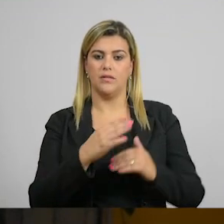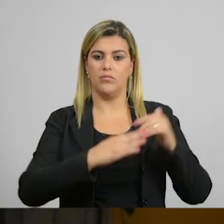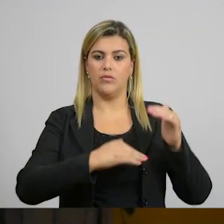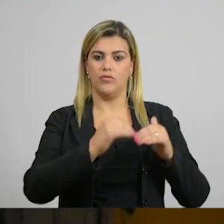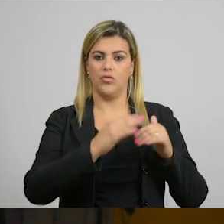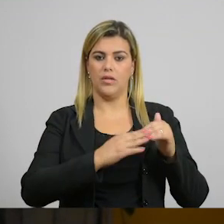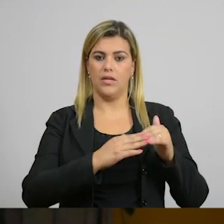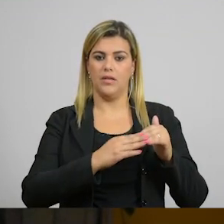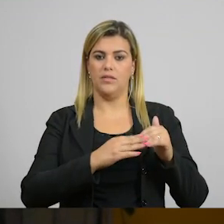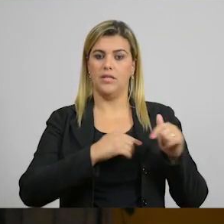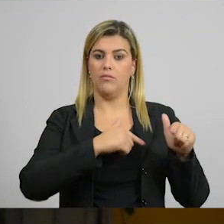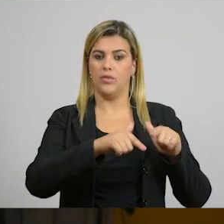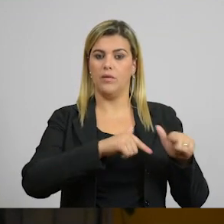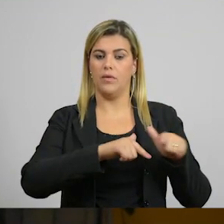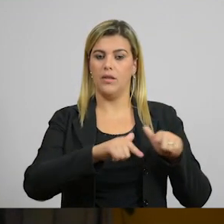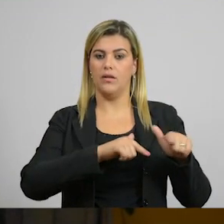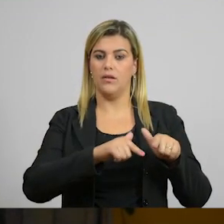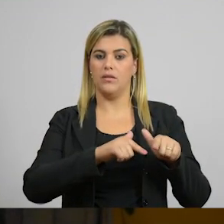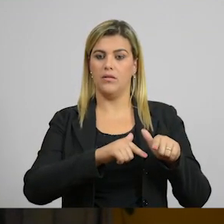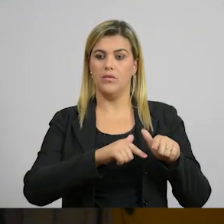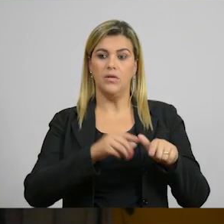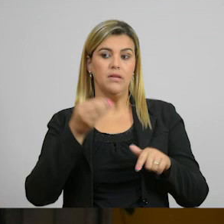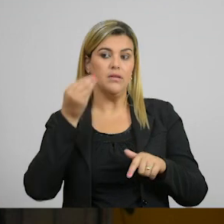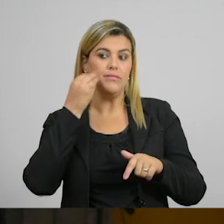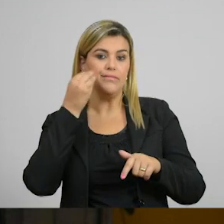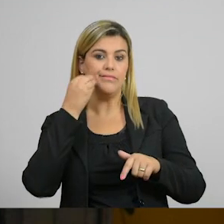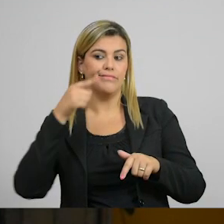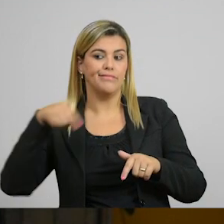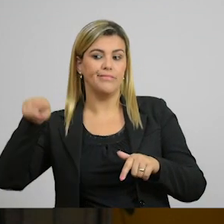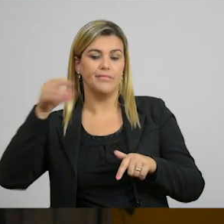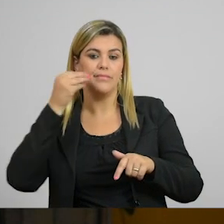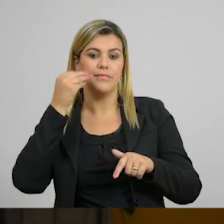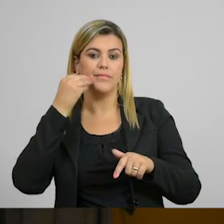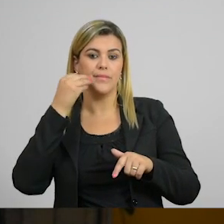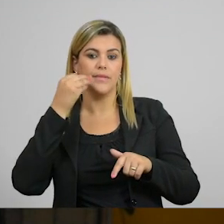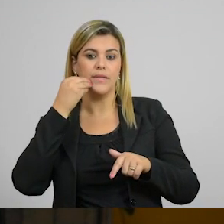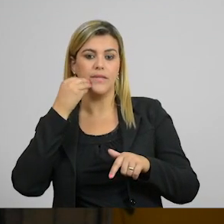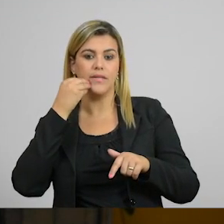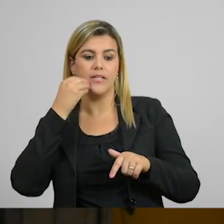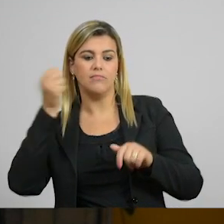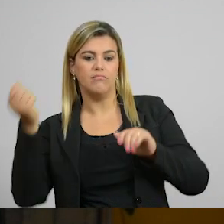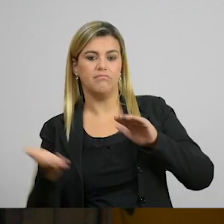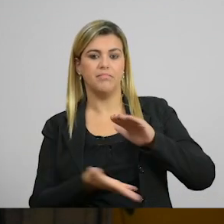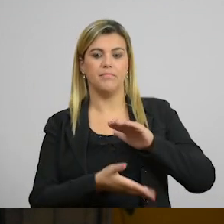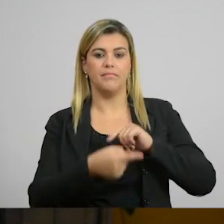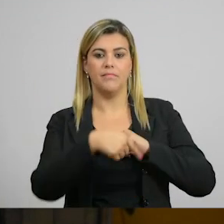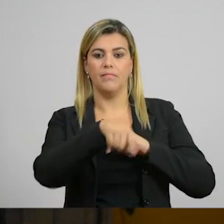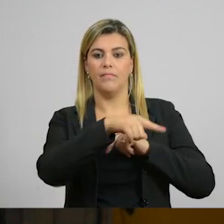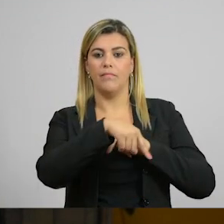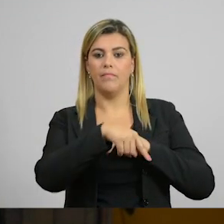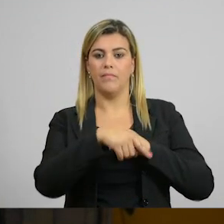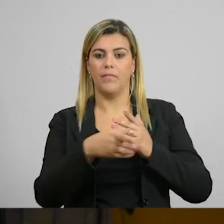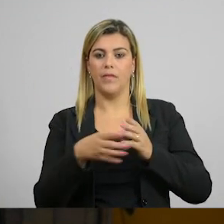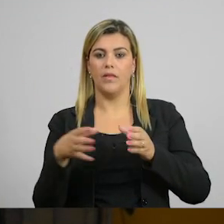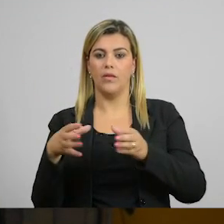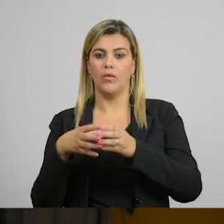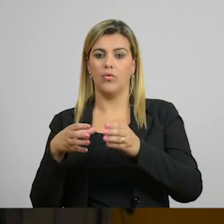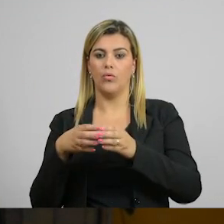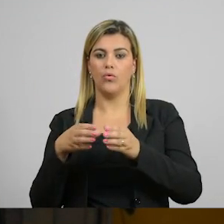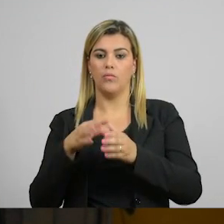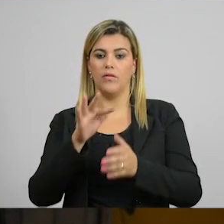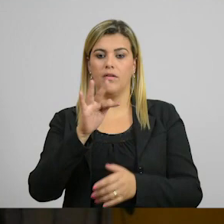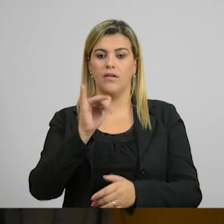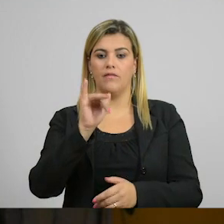nós estávamos na lida diária, uma tentativa de subalternidade muito grande, que era de um